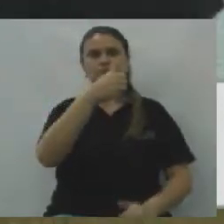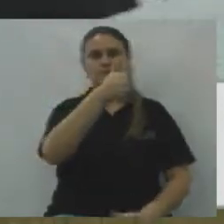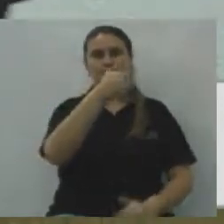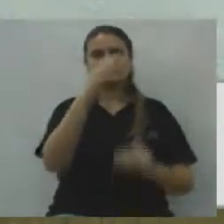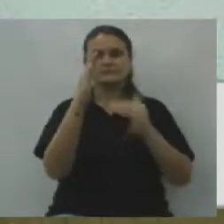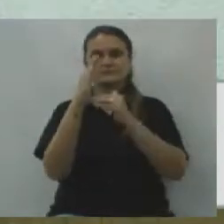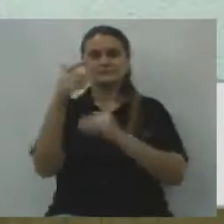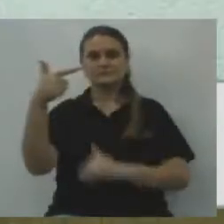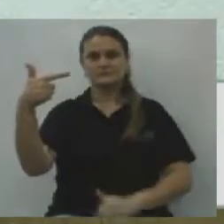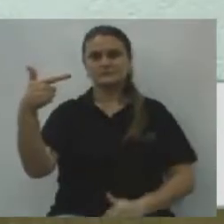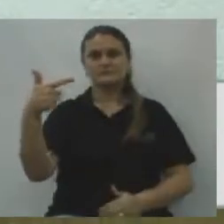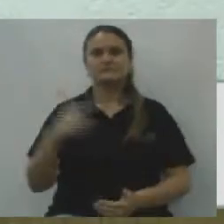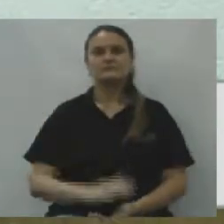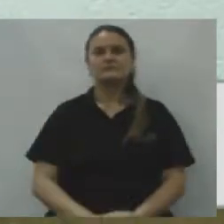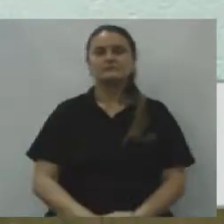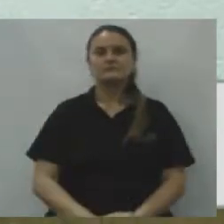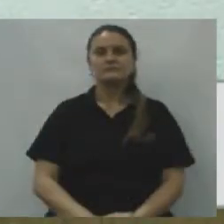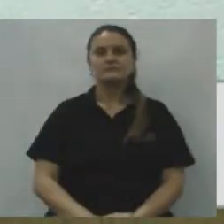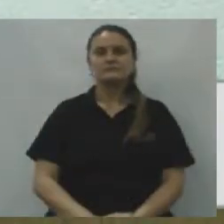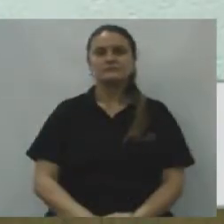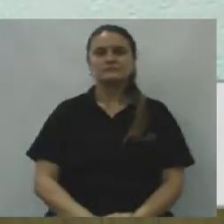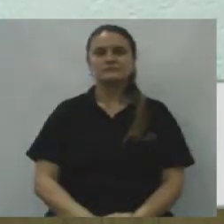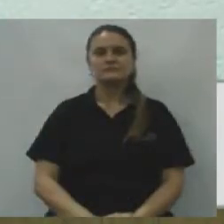e 2.